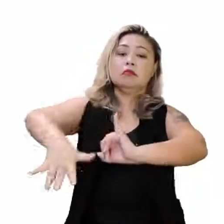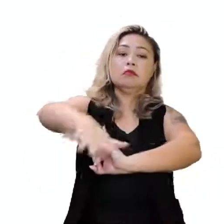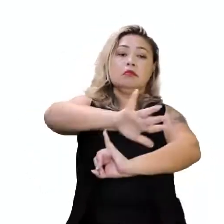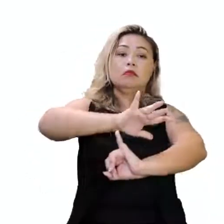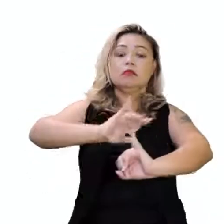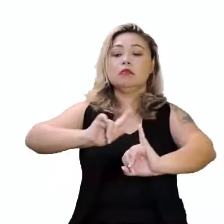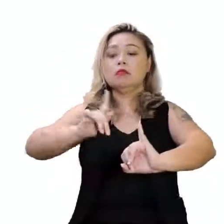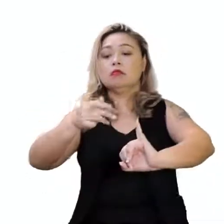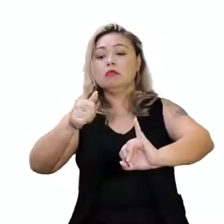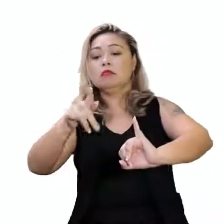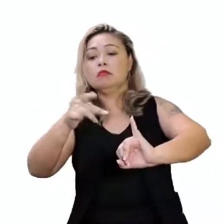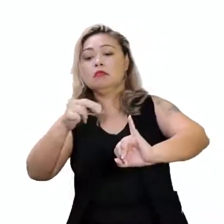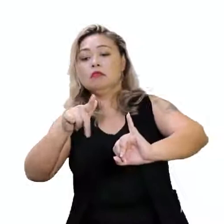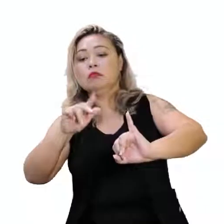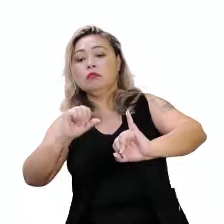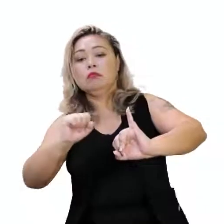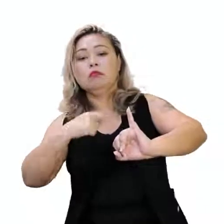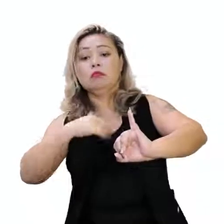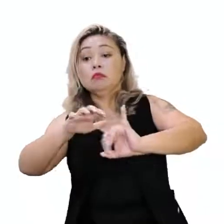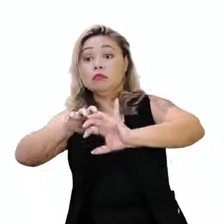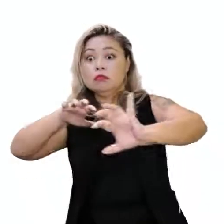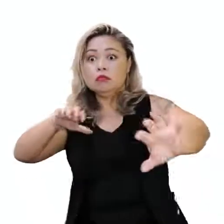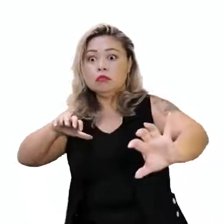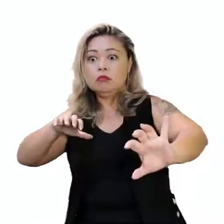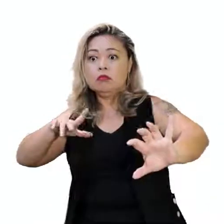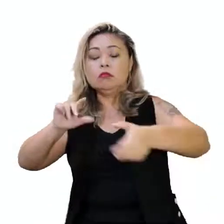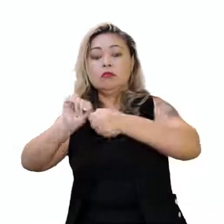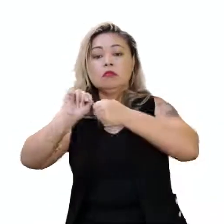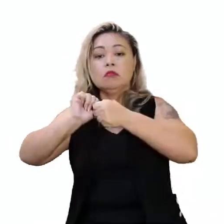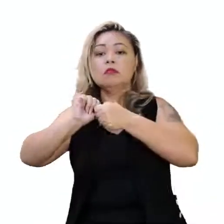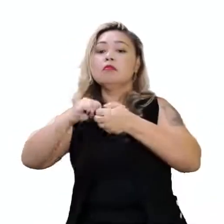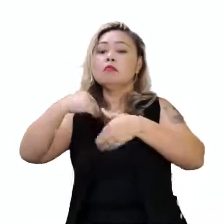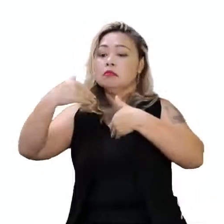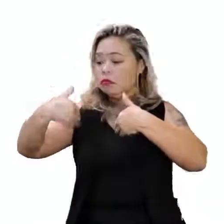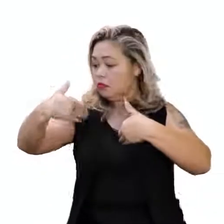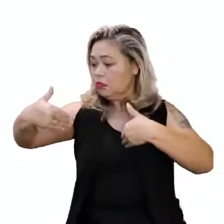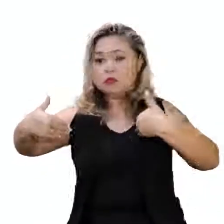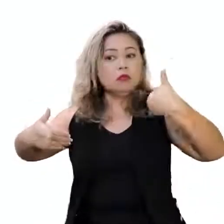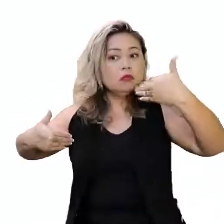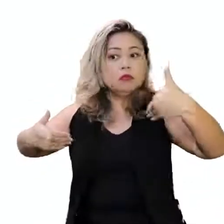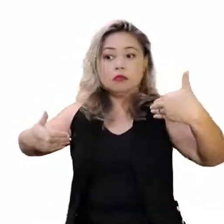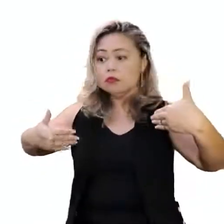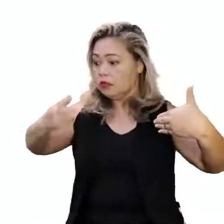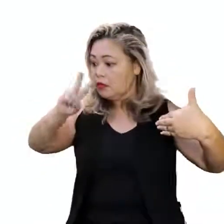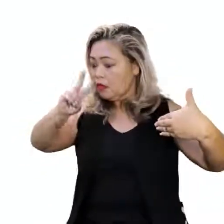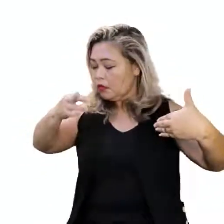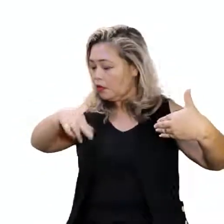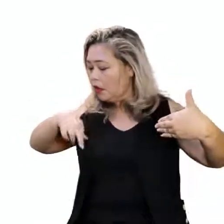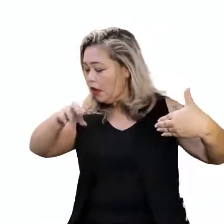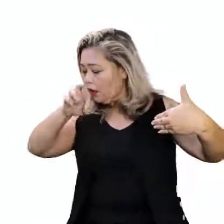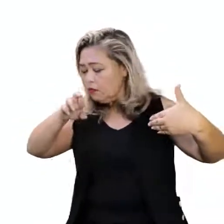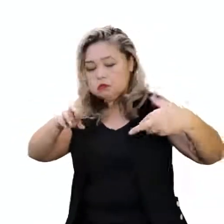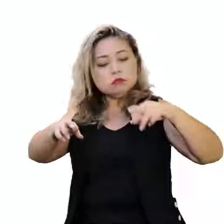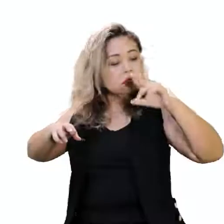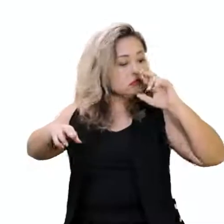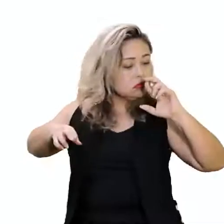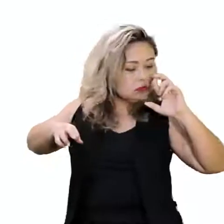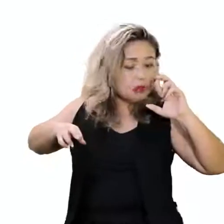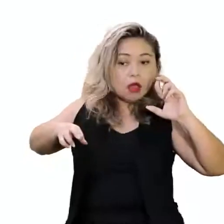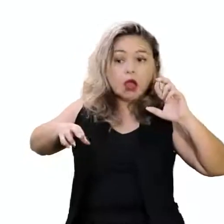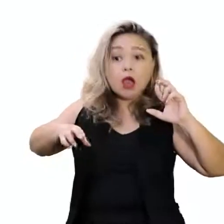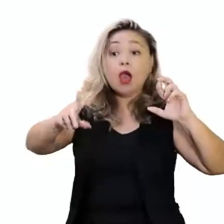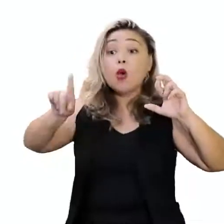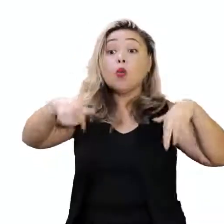de Galápagos. O isolamento geográfico os conduziu a uma diferenciação observável, sobretudo em quê?